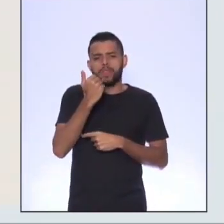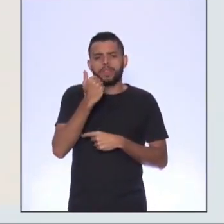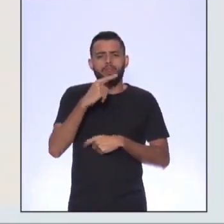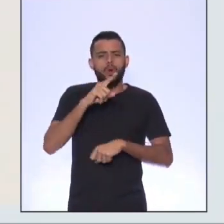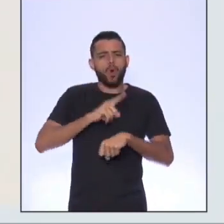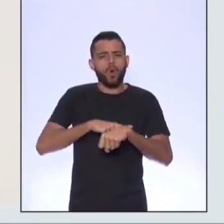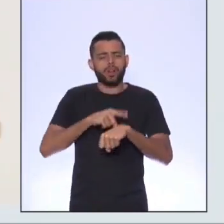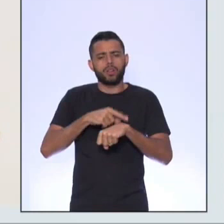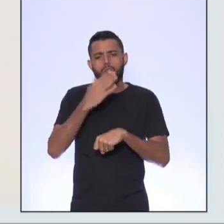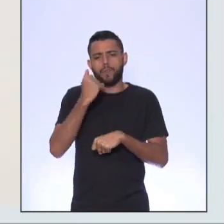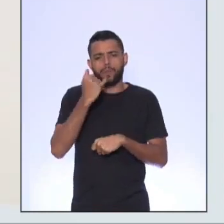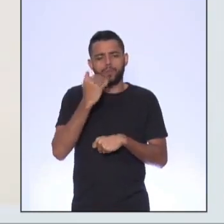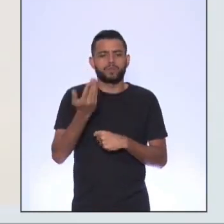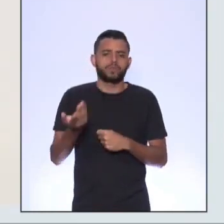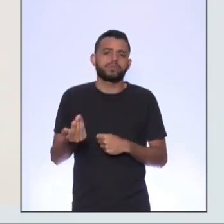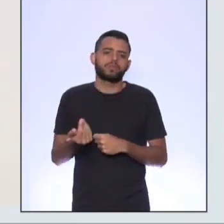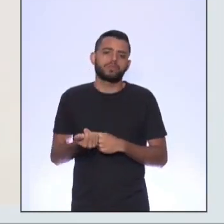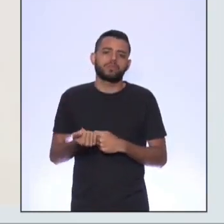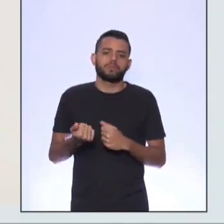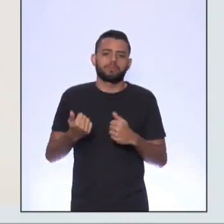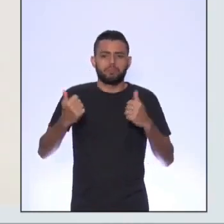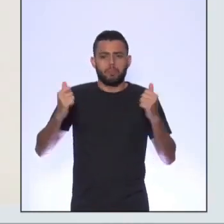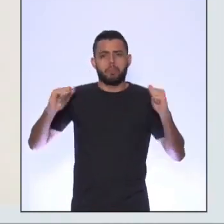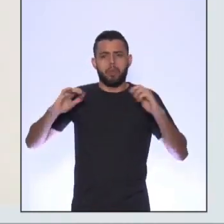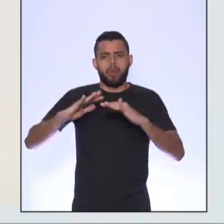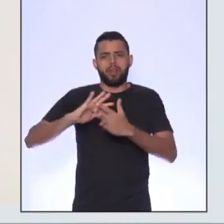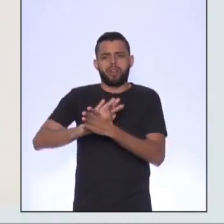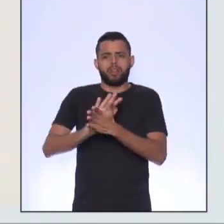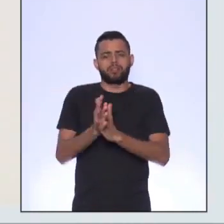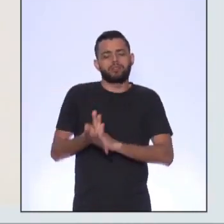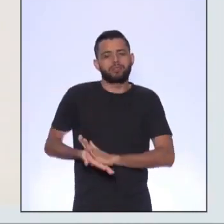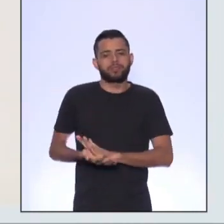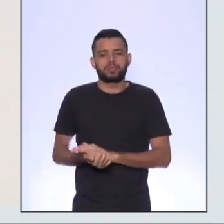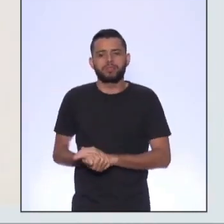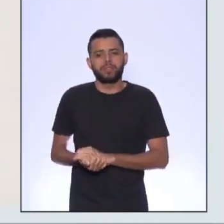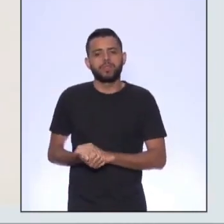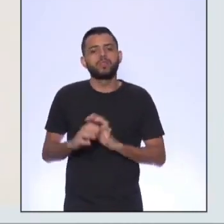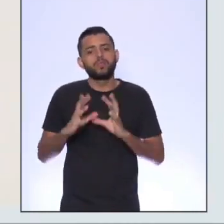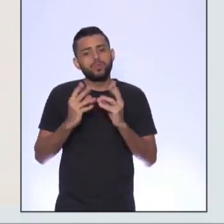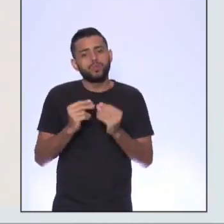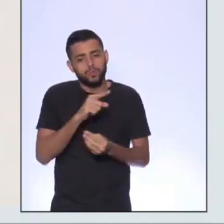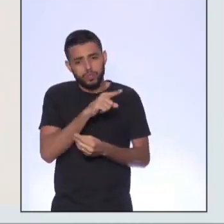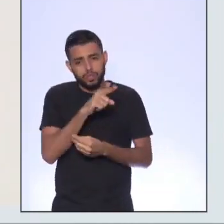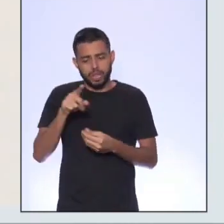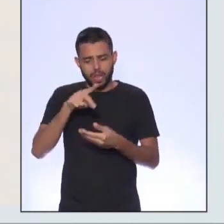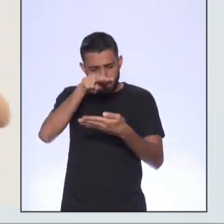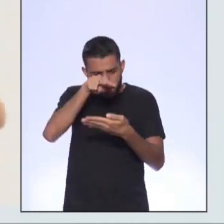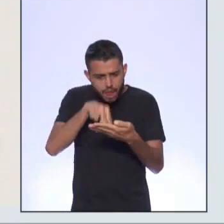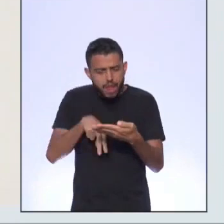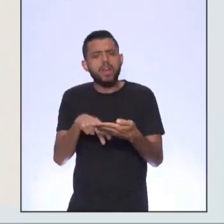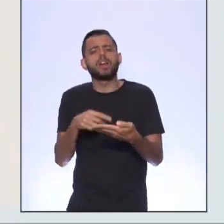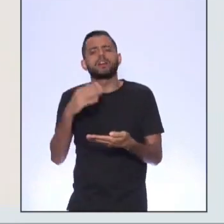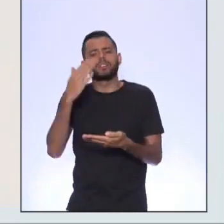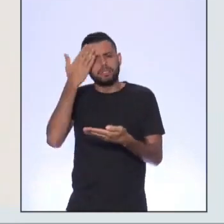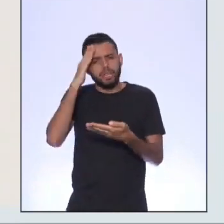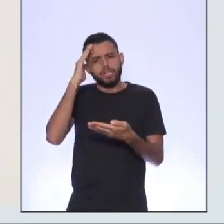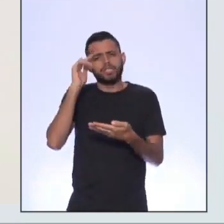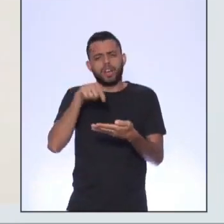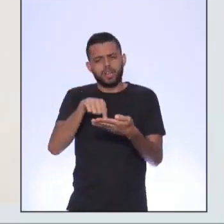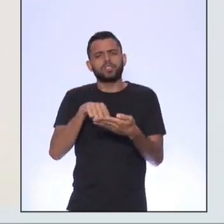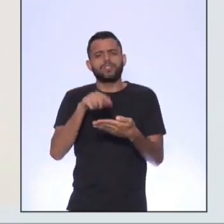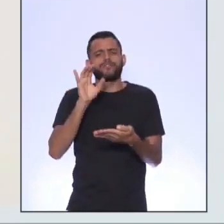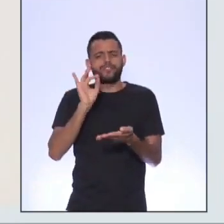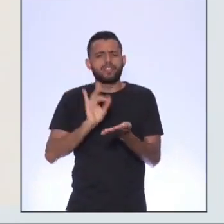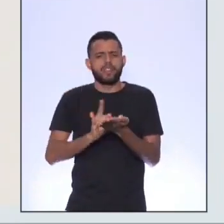o horário do almoço. Tudo isso, você lê essa notícia com essa expectativa. Isso é verdade. Essas